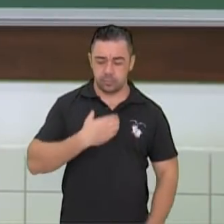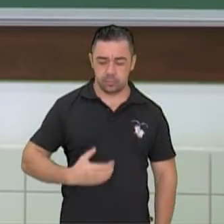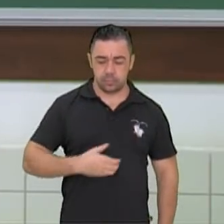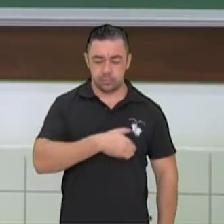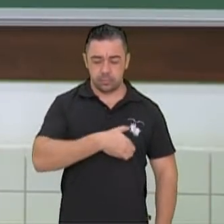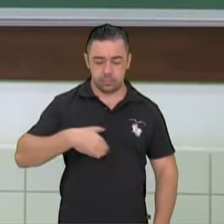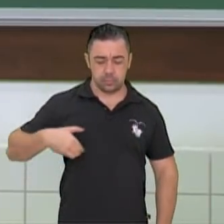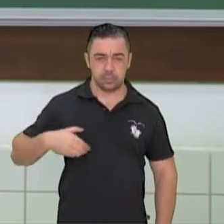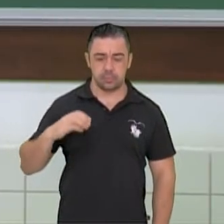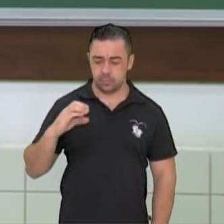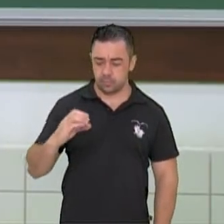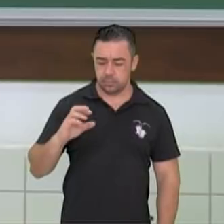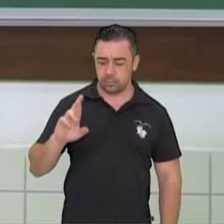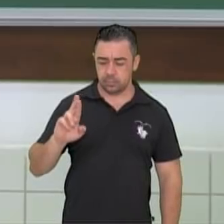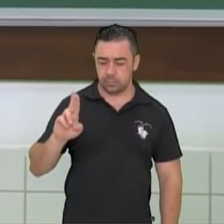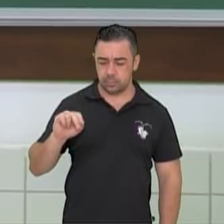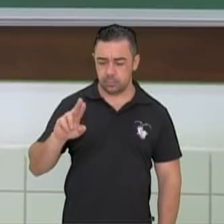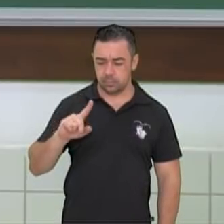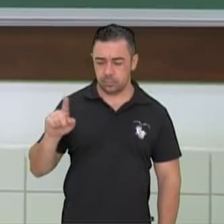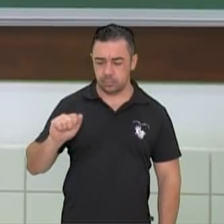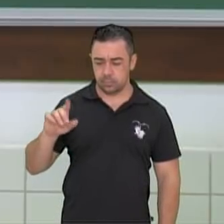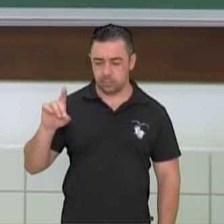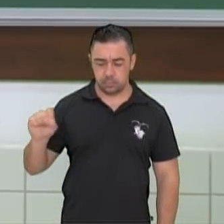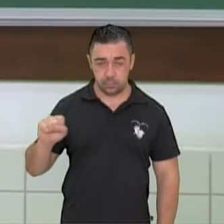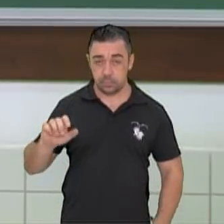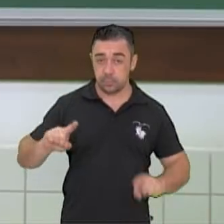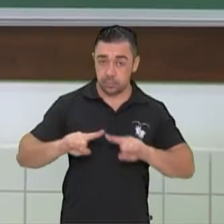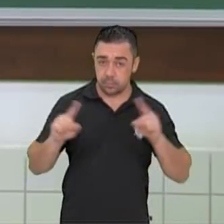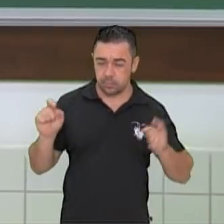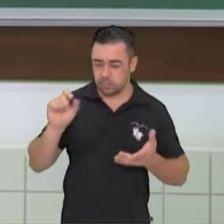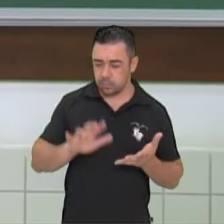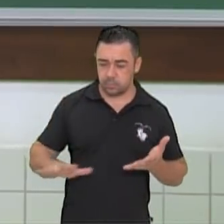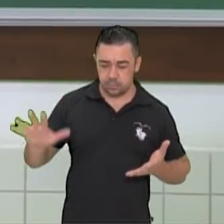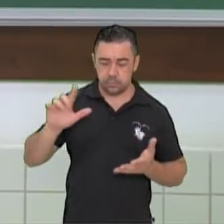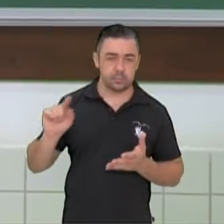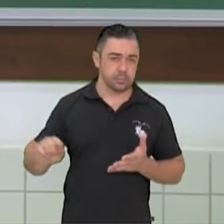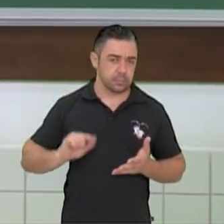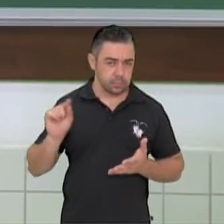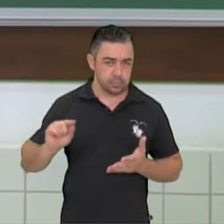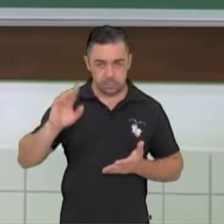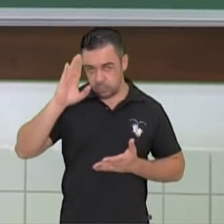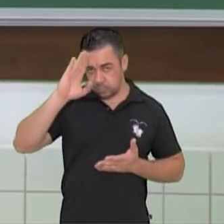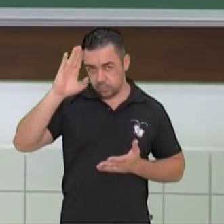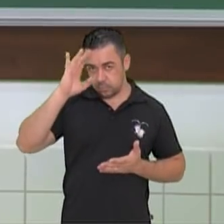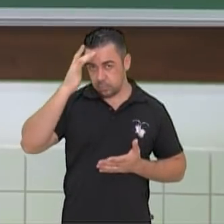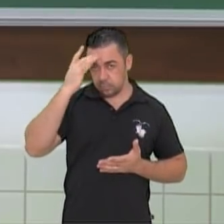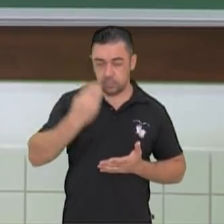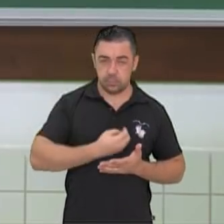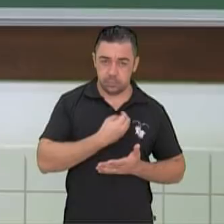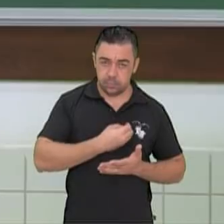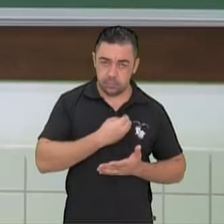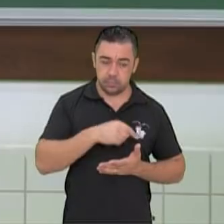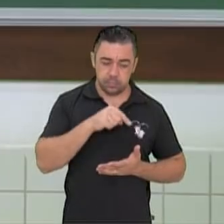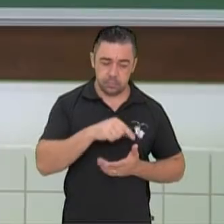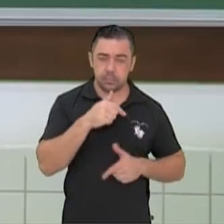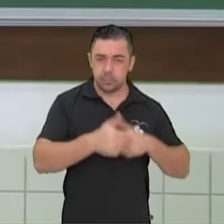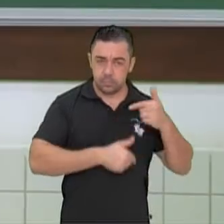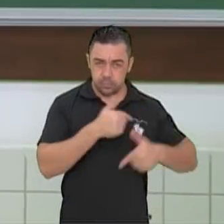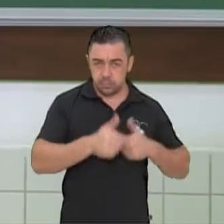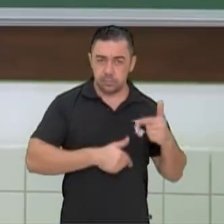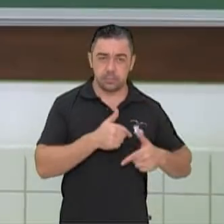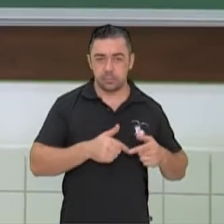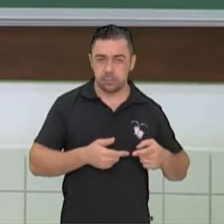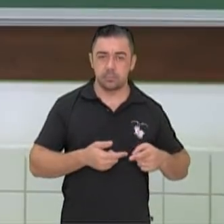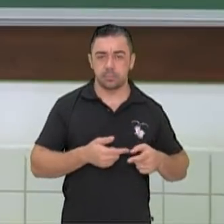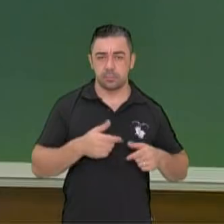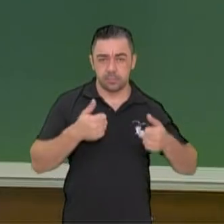professor Roberto nas próximas aulas, mas em geral, o comum, ou principalmente o camponês, o servo da gleba, né, que está